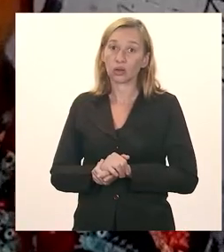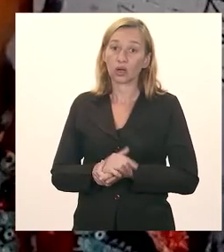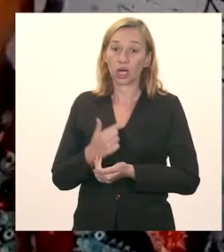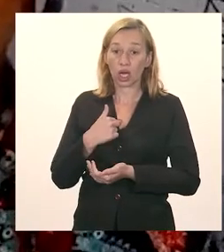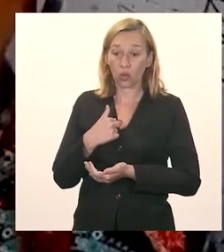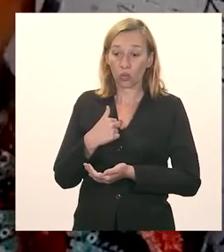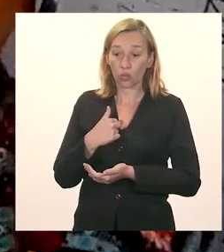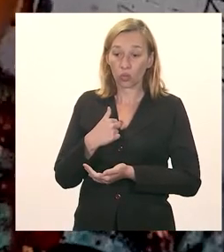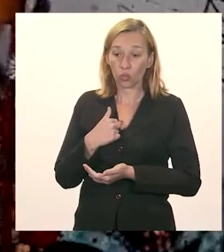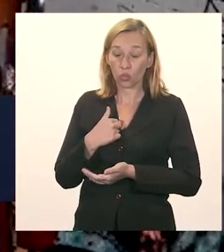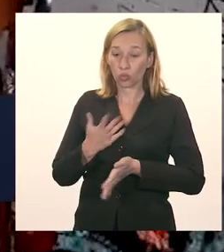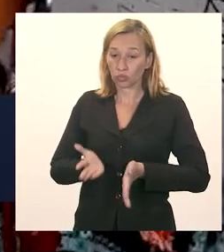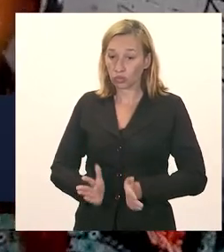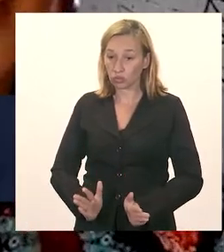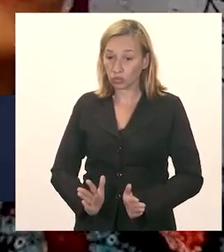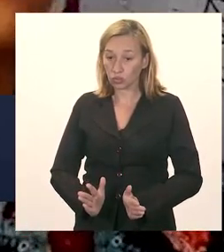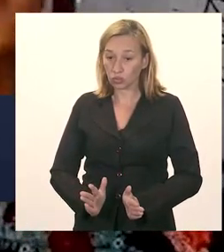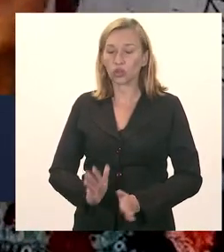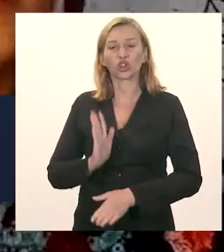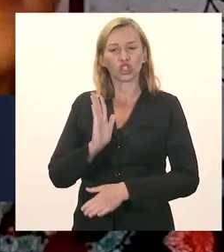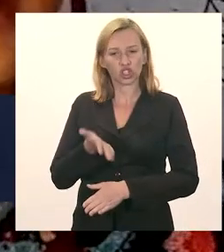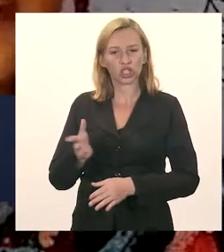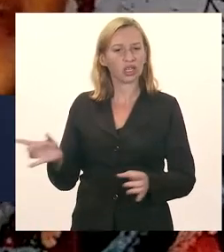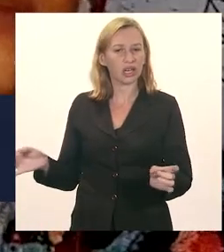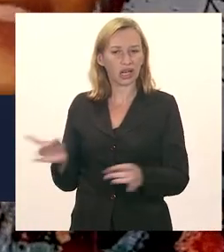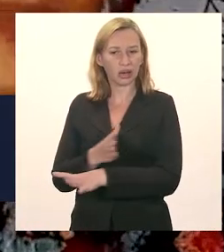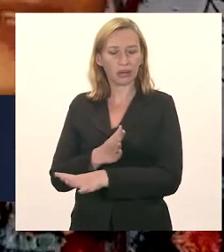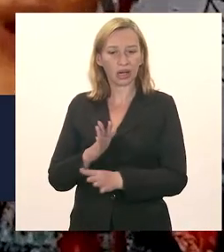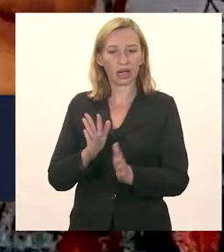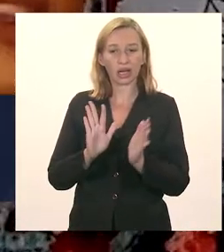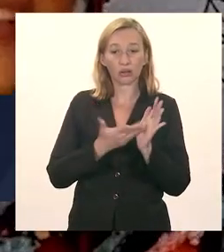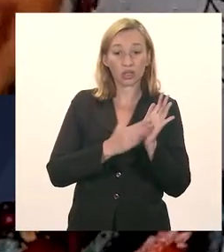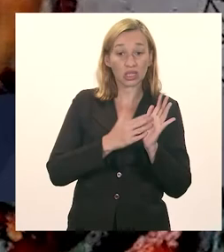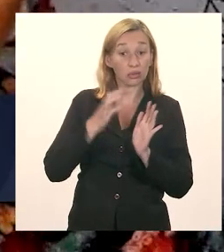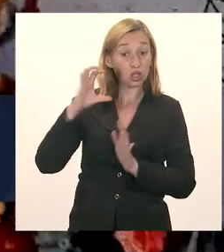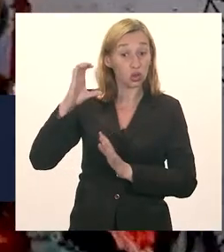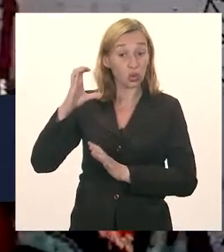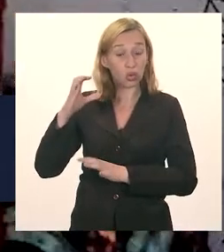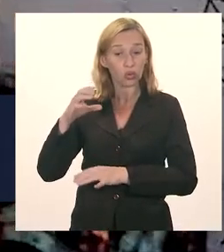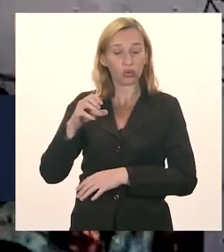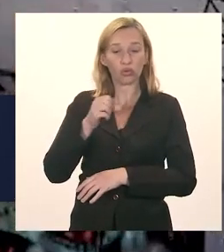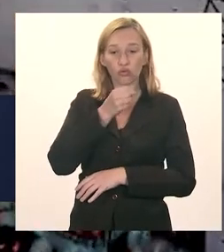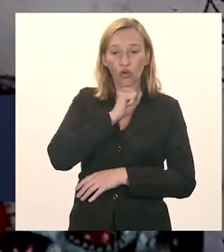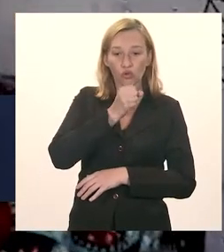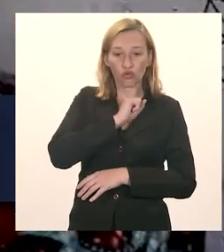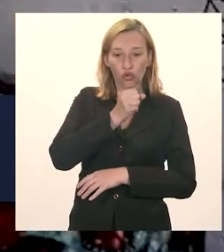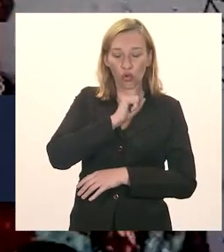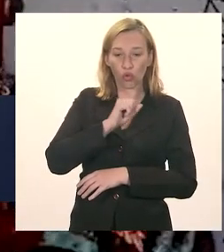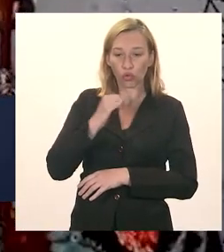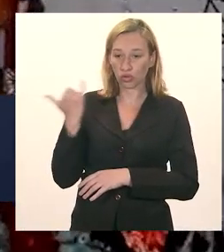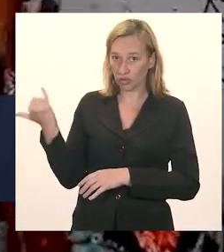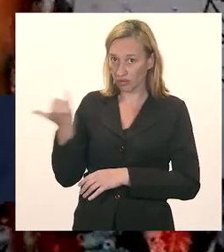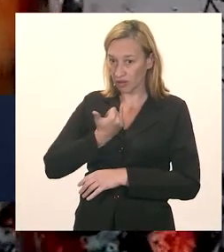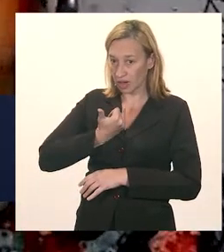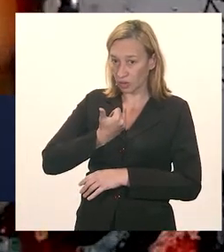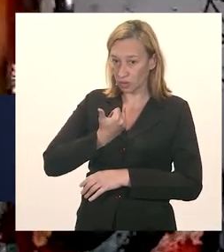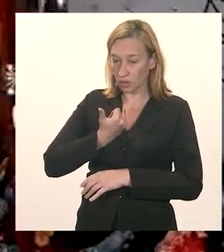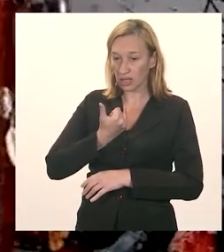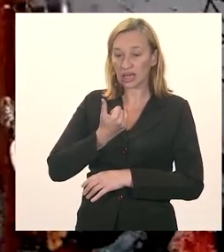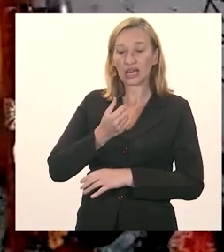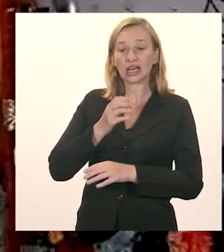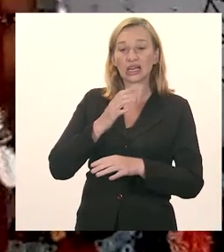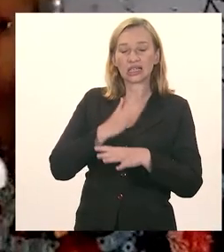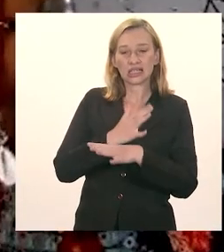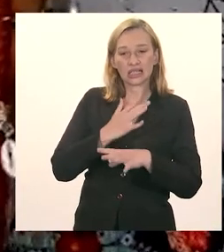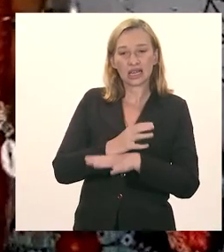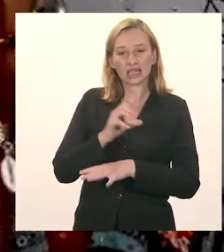Quando eu nasci, já tinha acabado, que era um samba de coco que tinha, que foi o meu avô que me falou disso, que era da